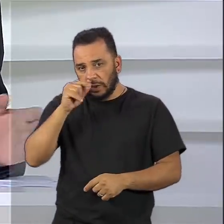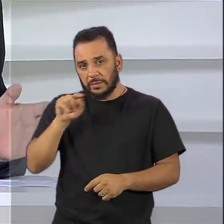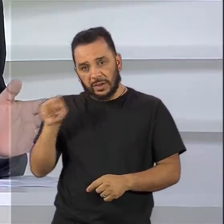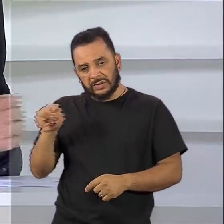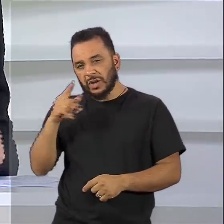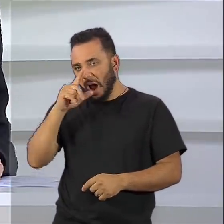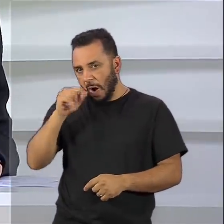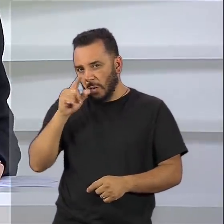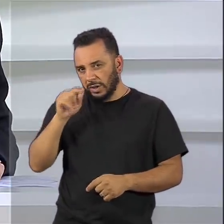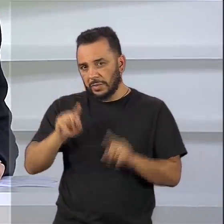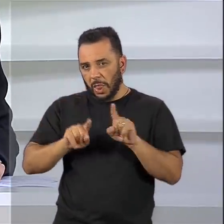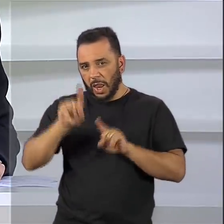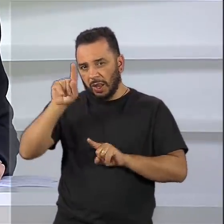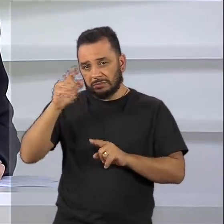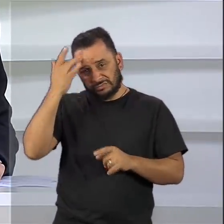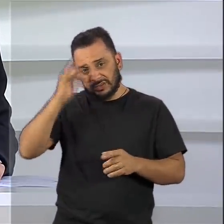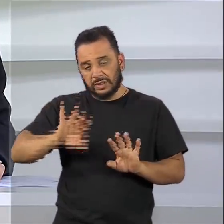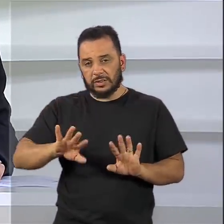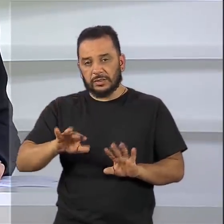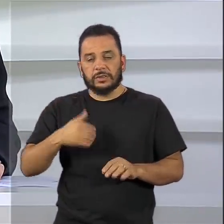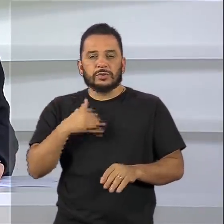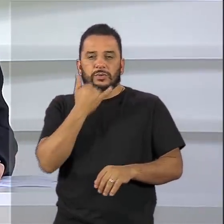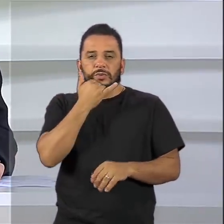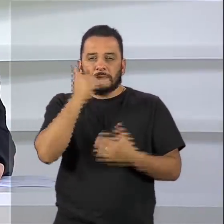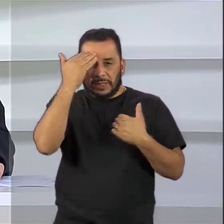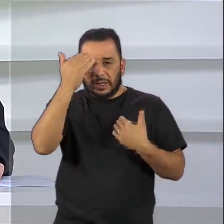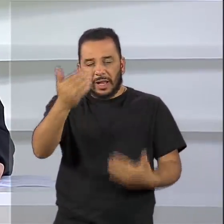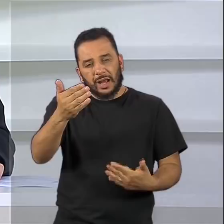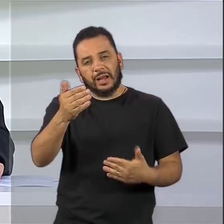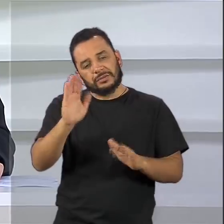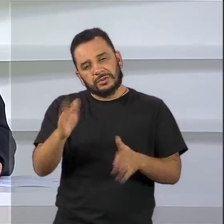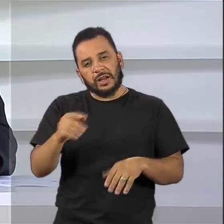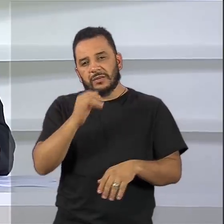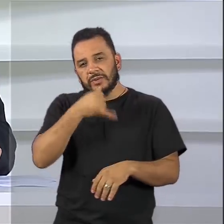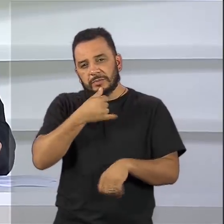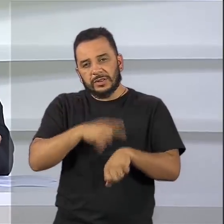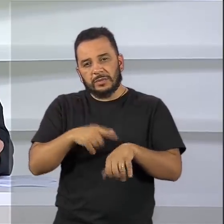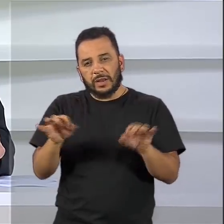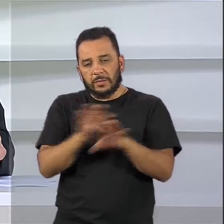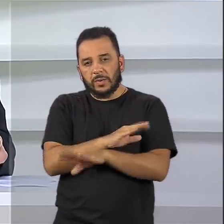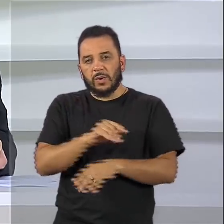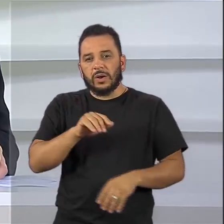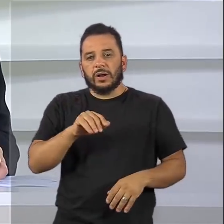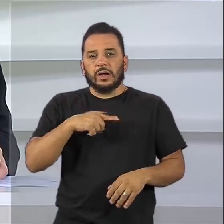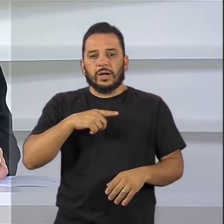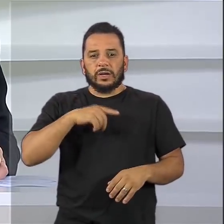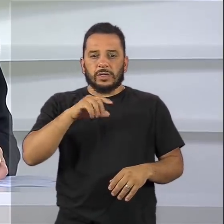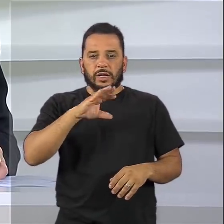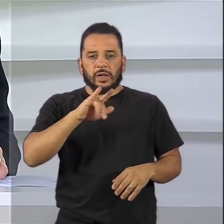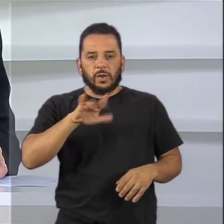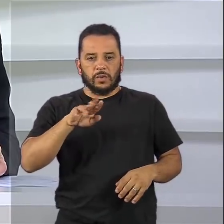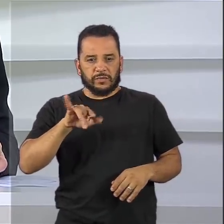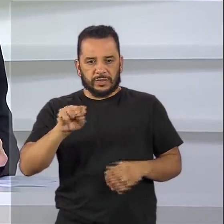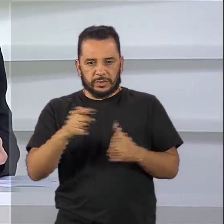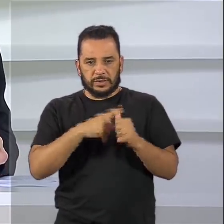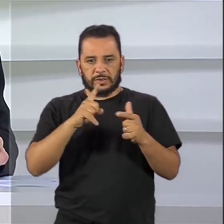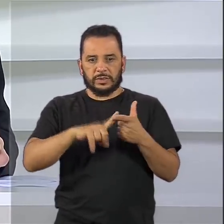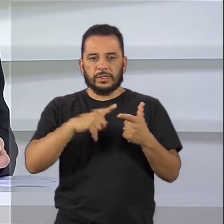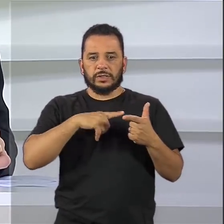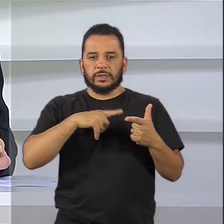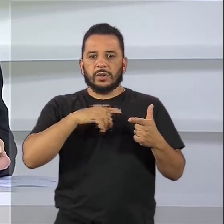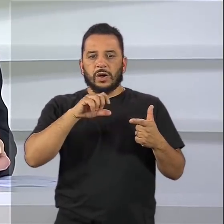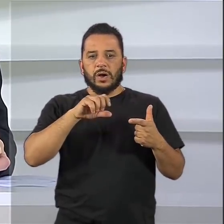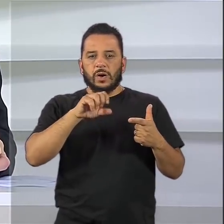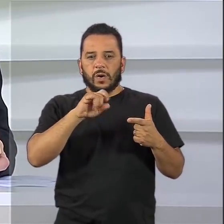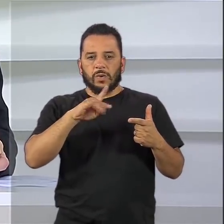vocês. Infelizmente, nosso tempo acabou. Agradeço a participação do Cláudio Rossi, do Oscar Vilhena, da Eliane Cantanhede, do